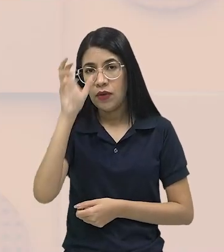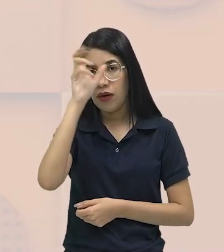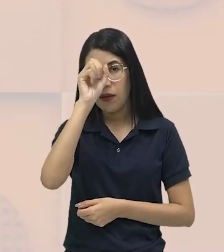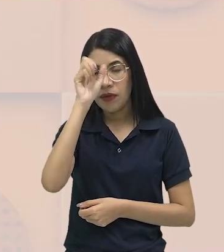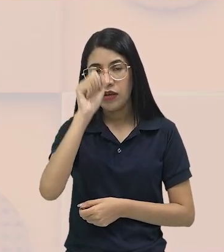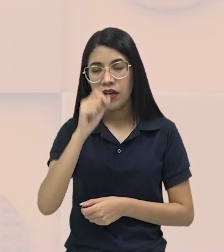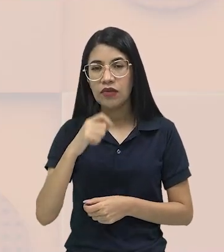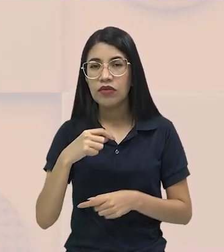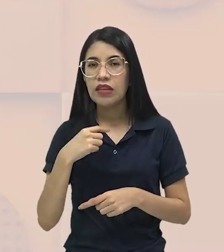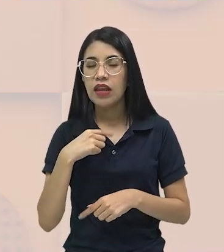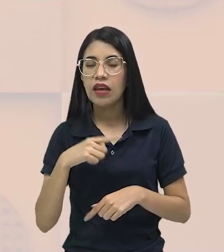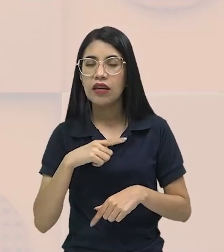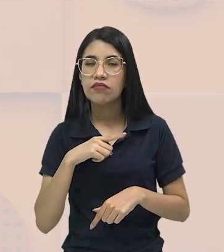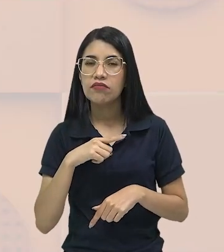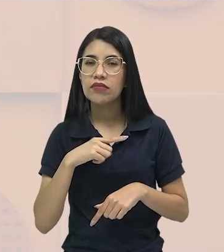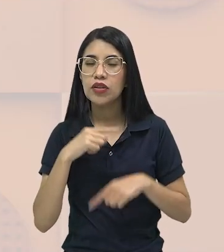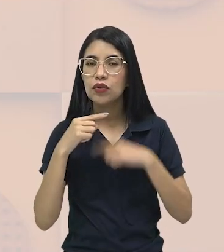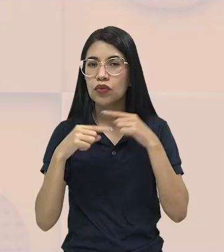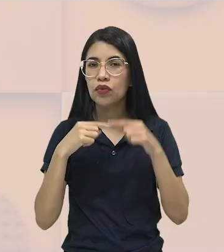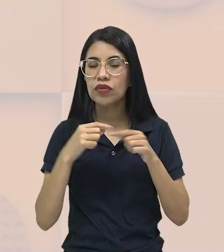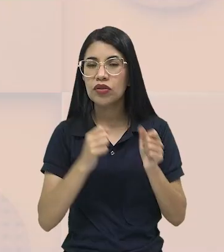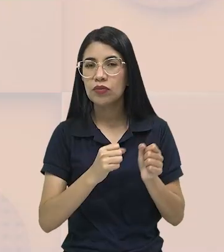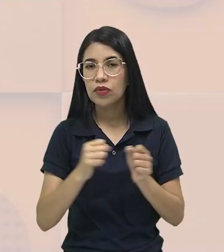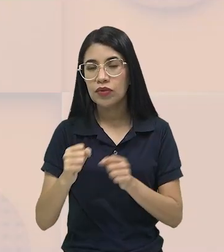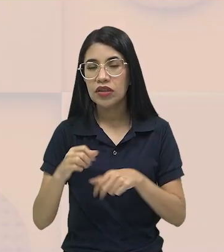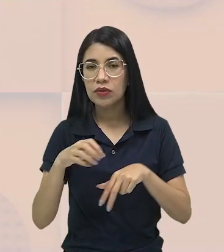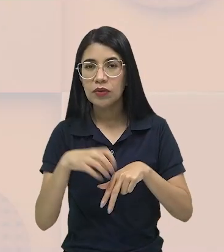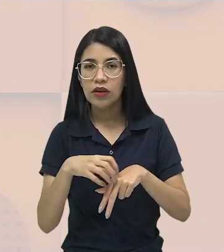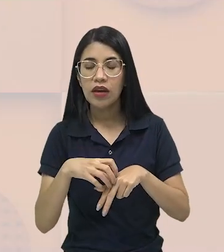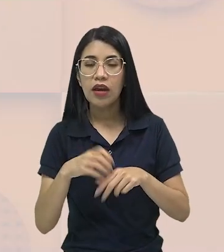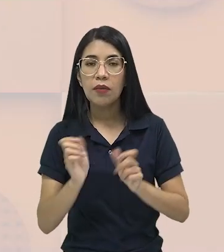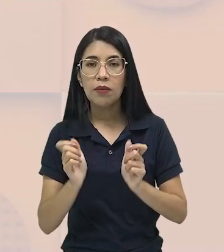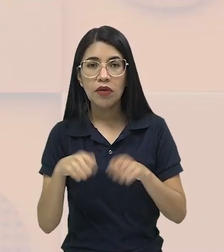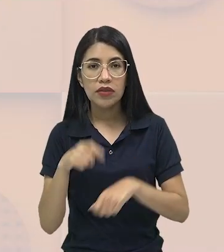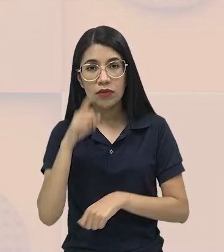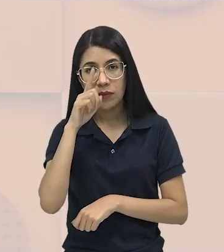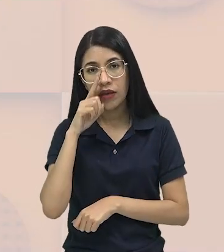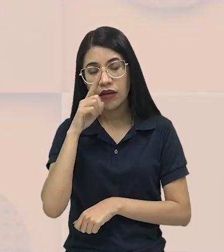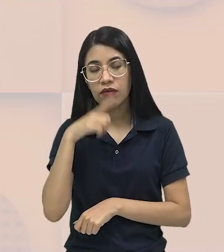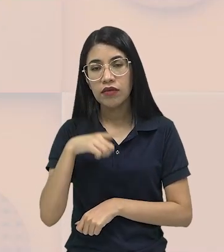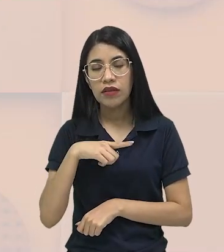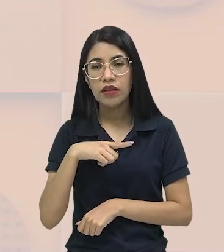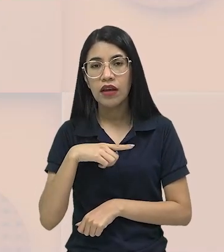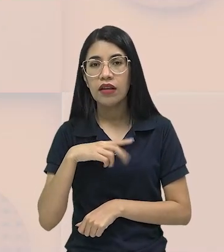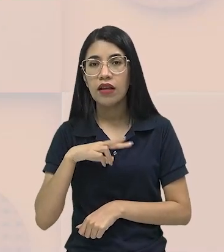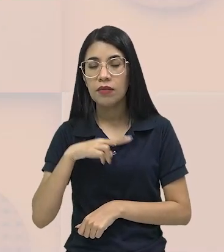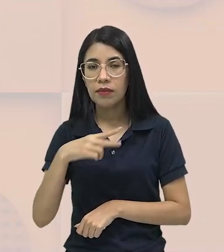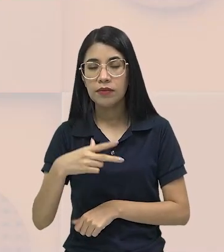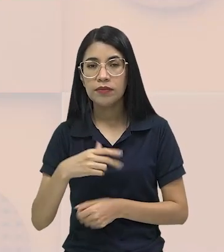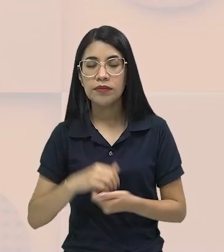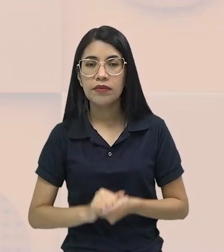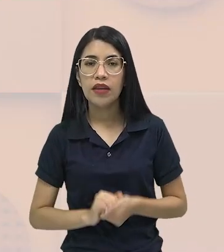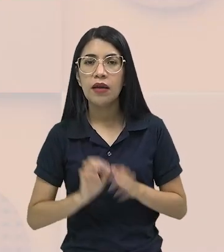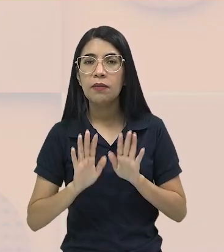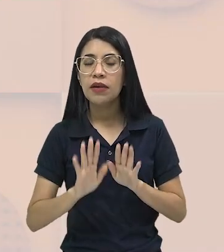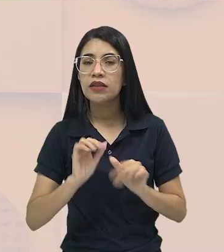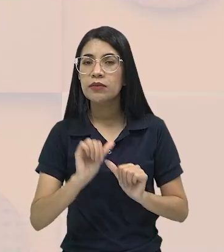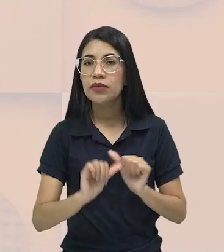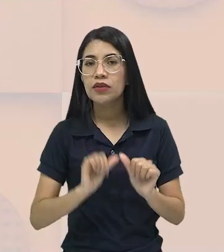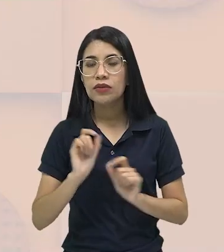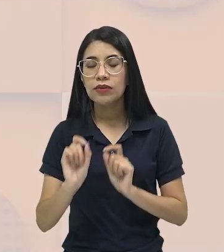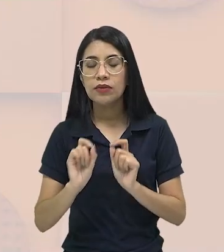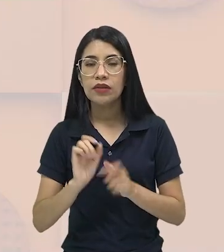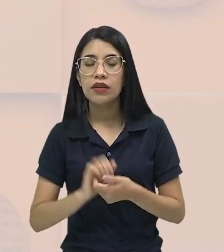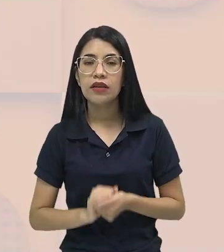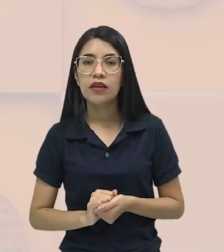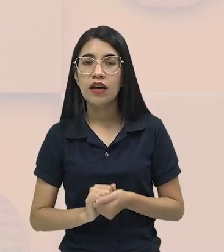for levado a um questionamento do poder monárquico, poderia ser um perigo, né, para Portugal. E o que é que mudou?